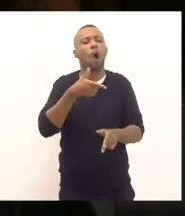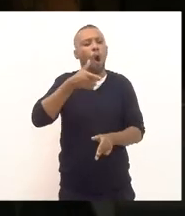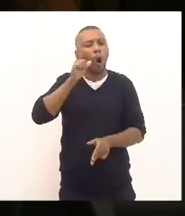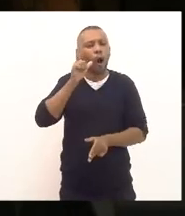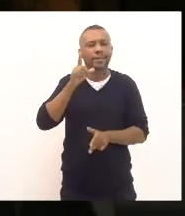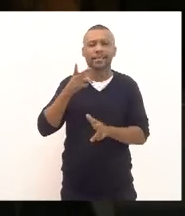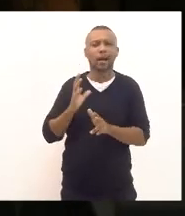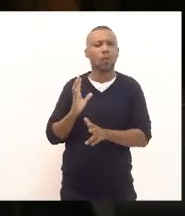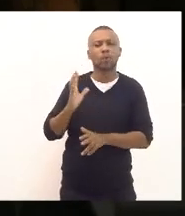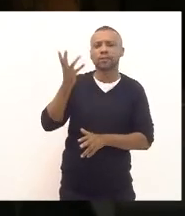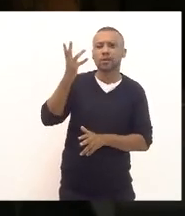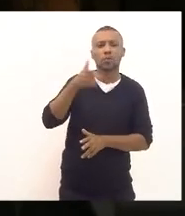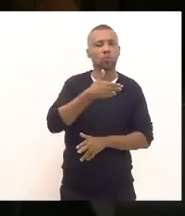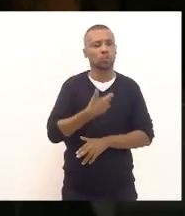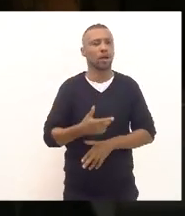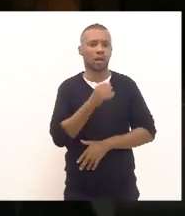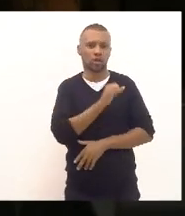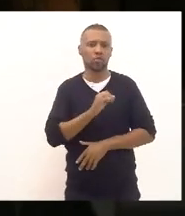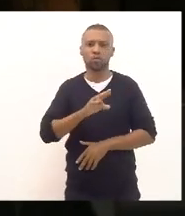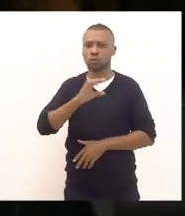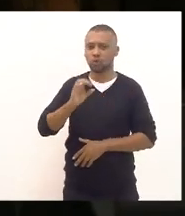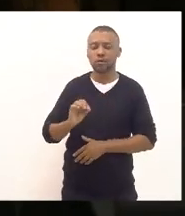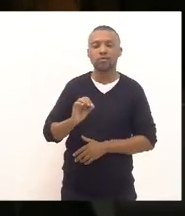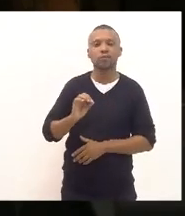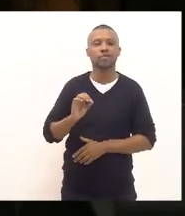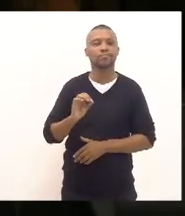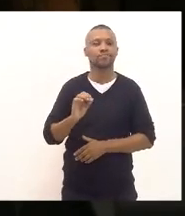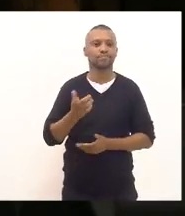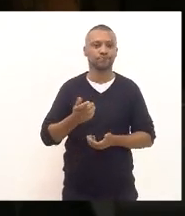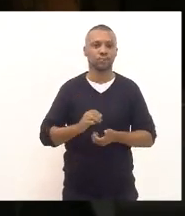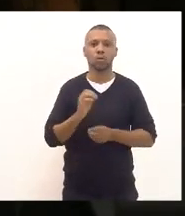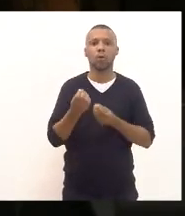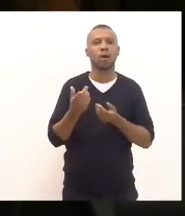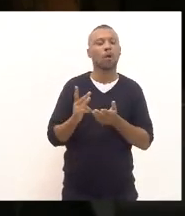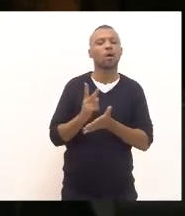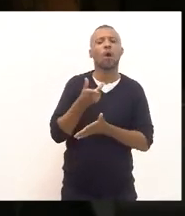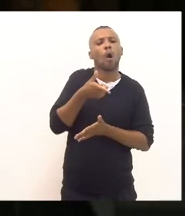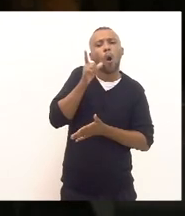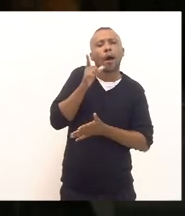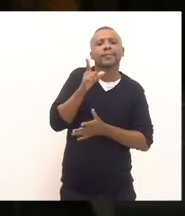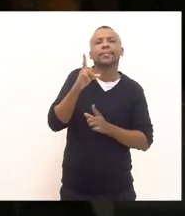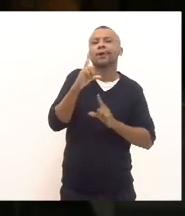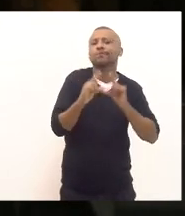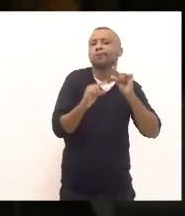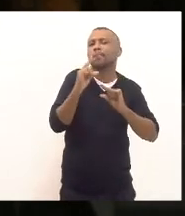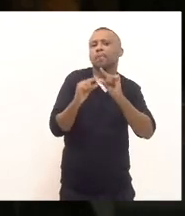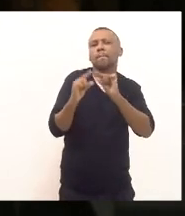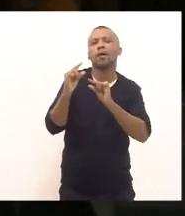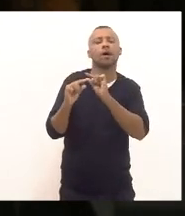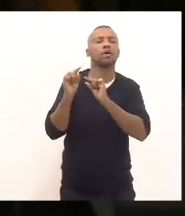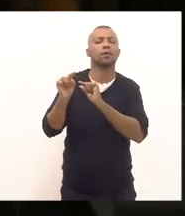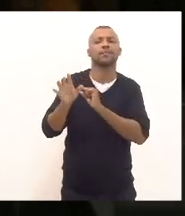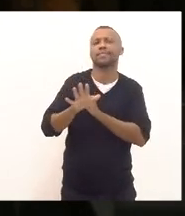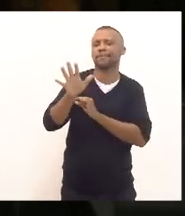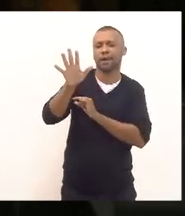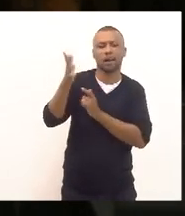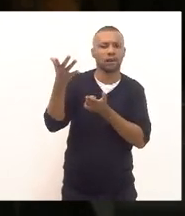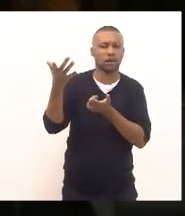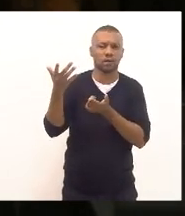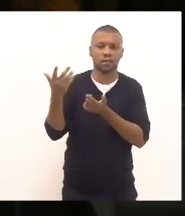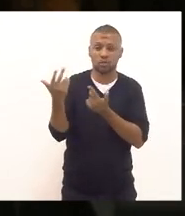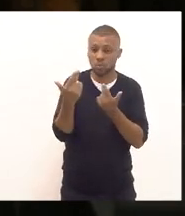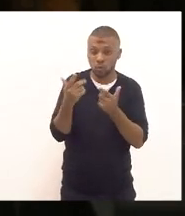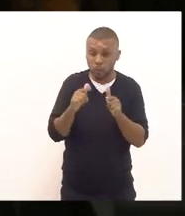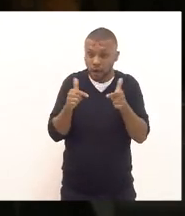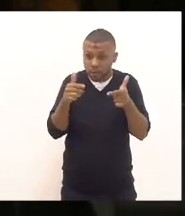aconteceu ontem no estado do Rio de Janeiro como aconteceu ontem na Vila Cruzeiro Porque a partir do momento que